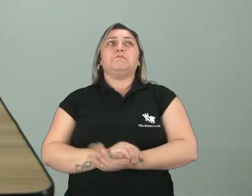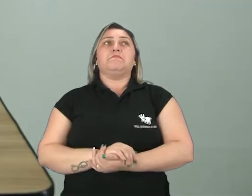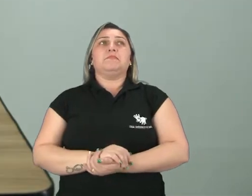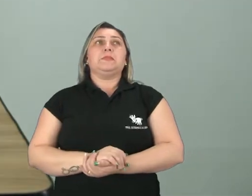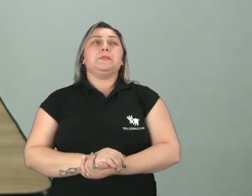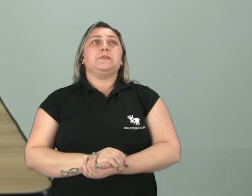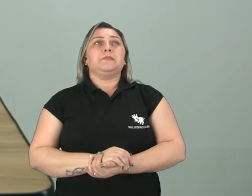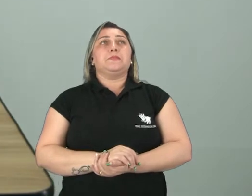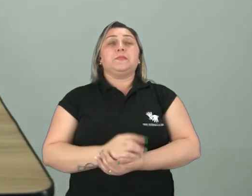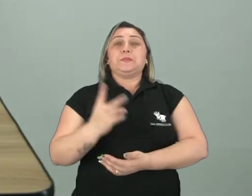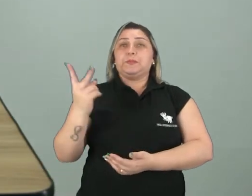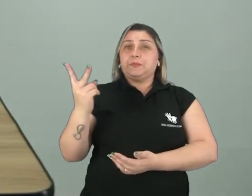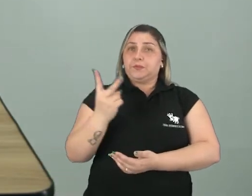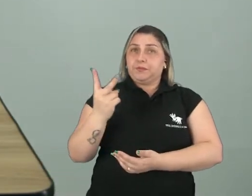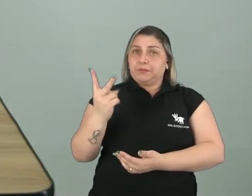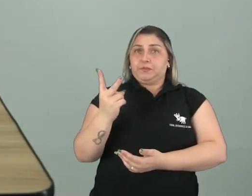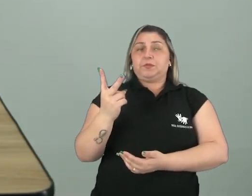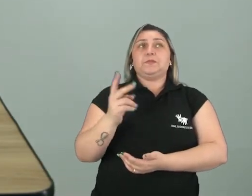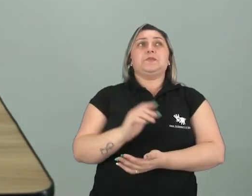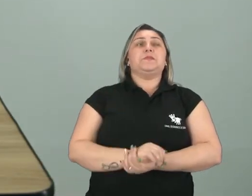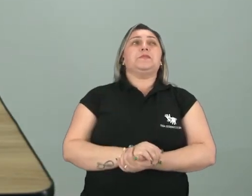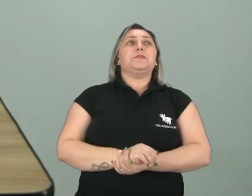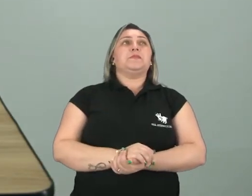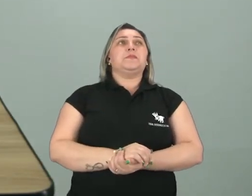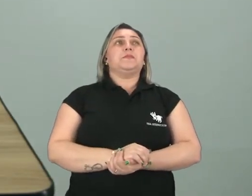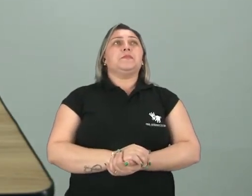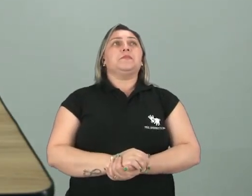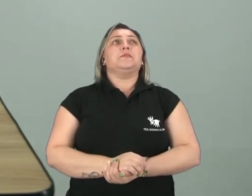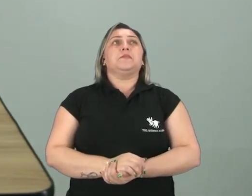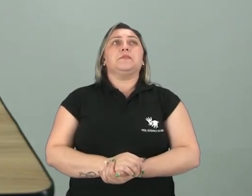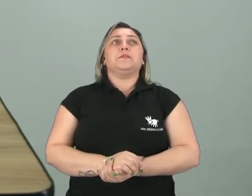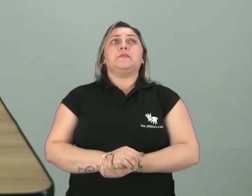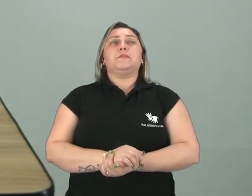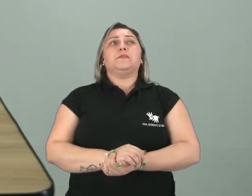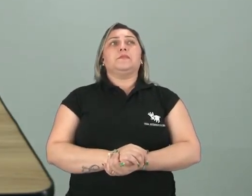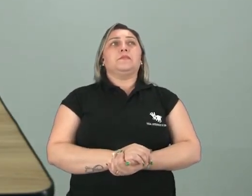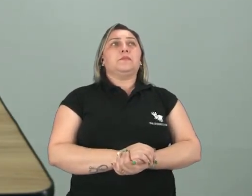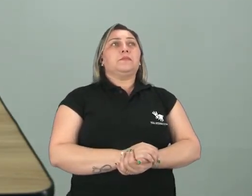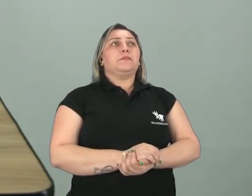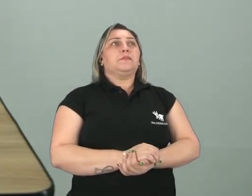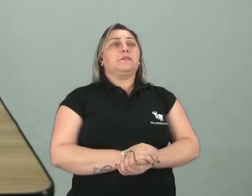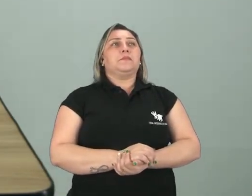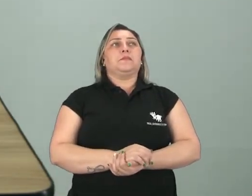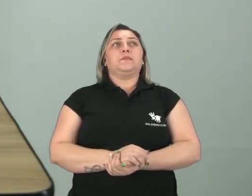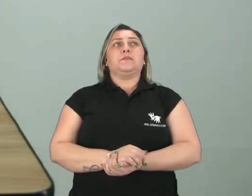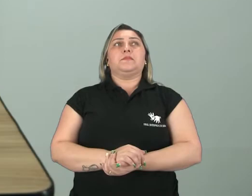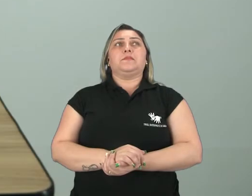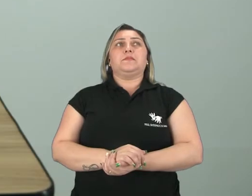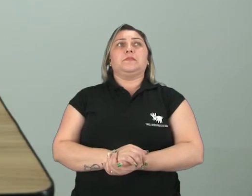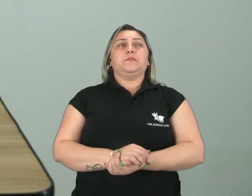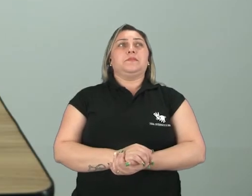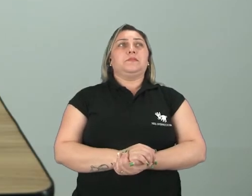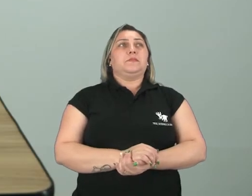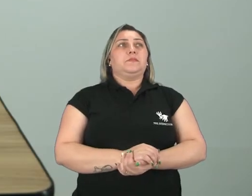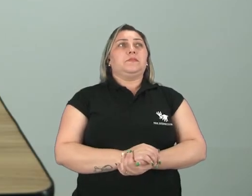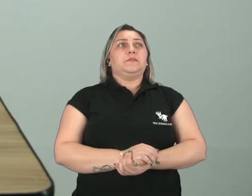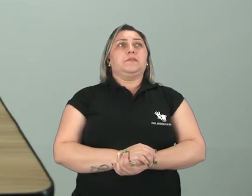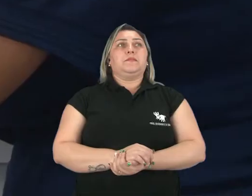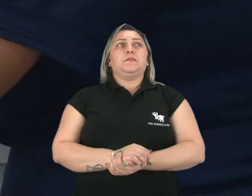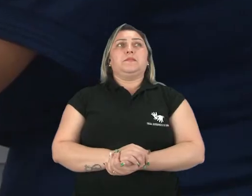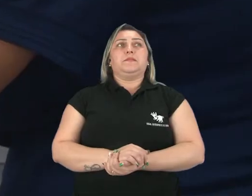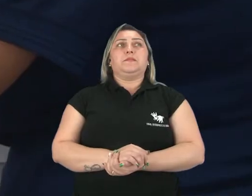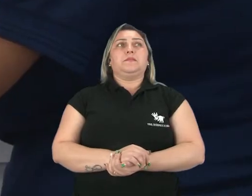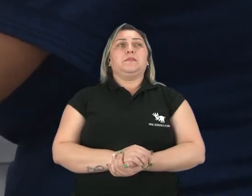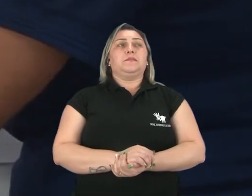Então são essas duas palavras que nós precisamos colocar colocá-las aqui